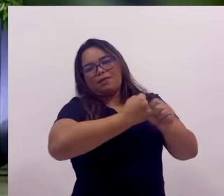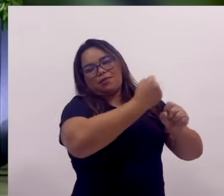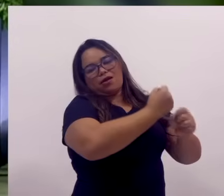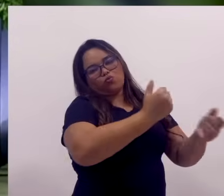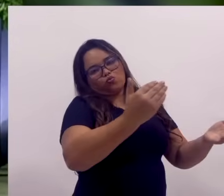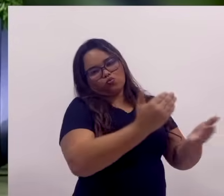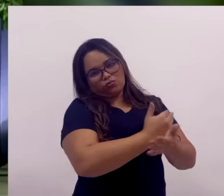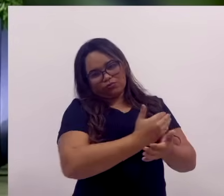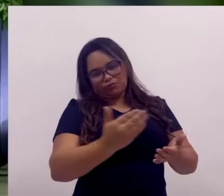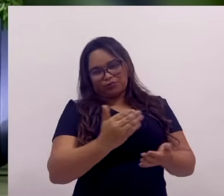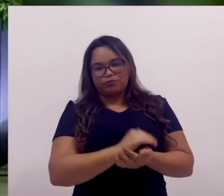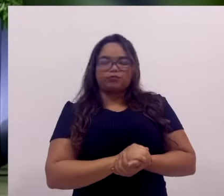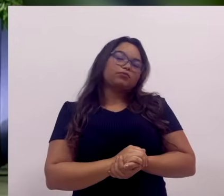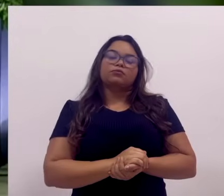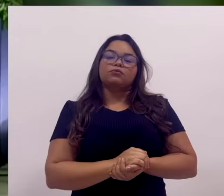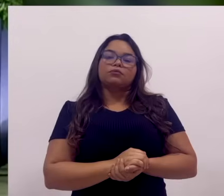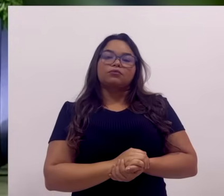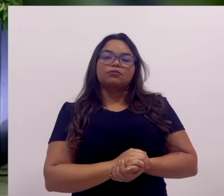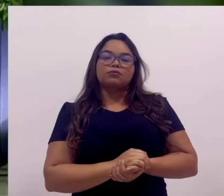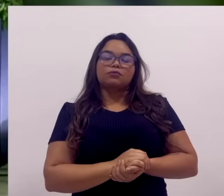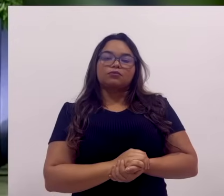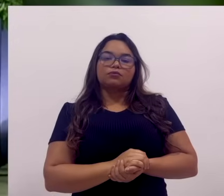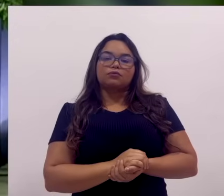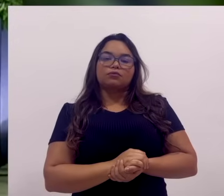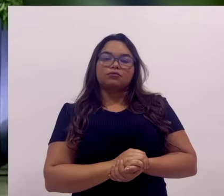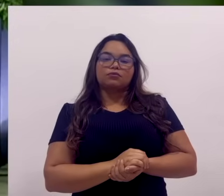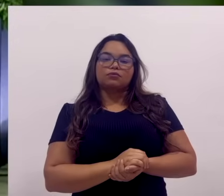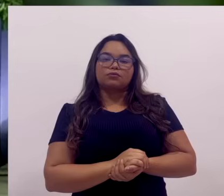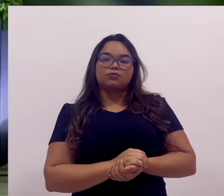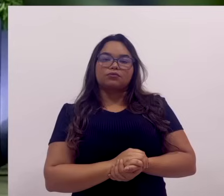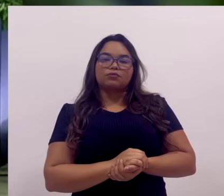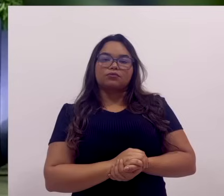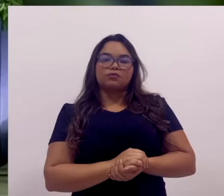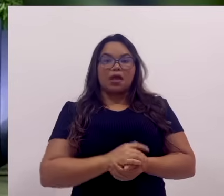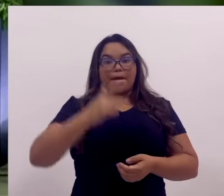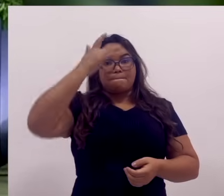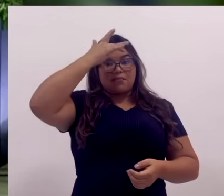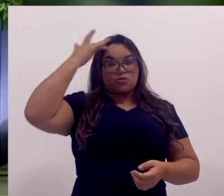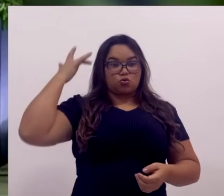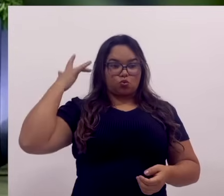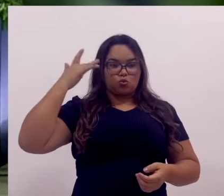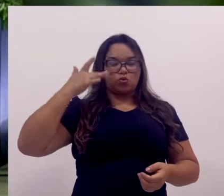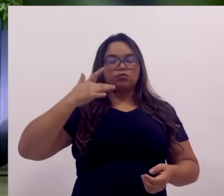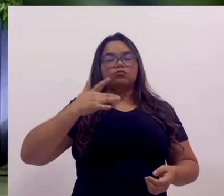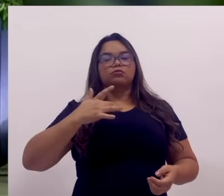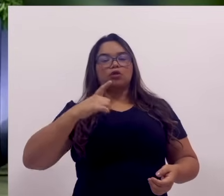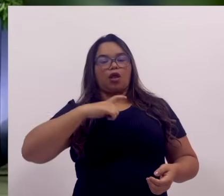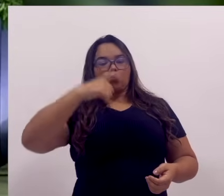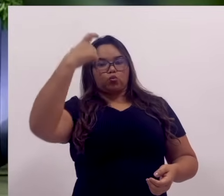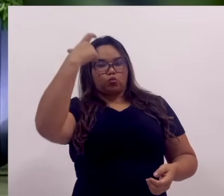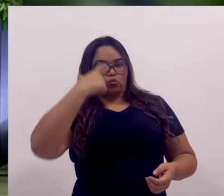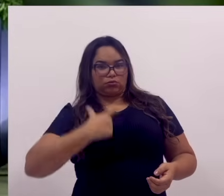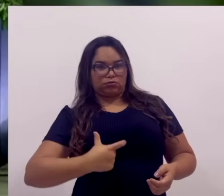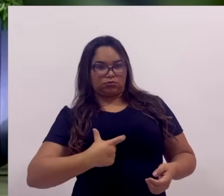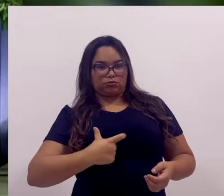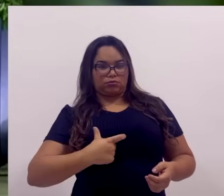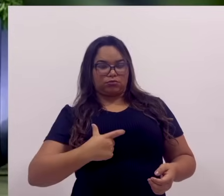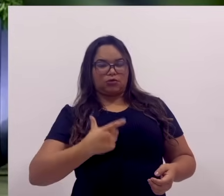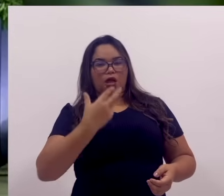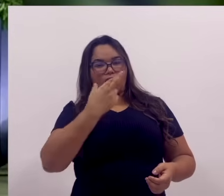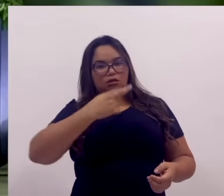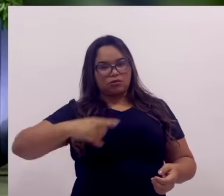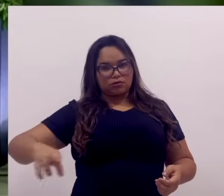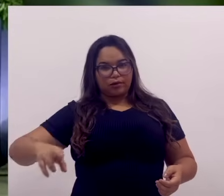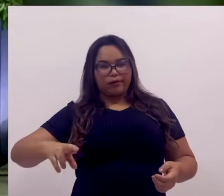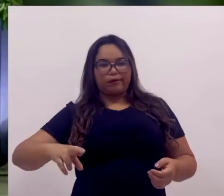conhecidos apenas pela forma da religião, eles ficam para trás. Porque se torna muito doloroso fixar-se